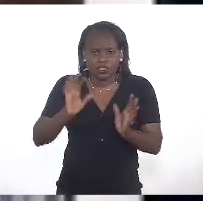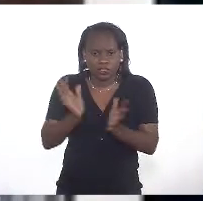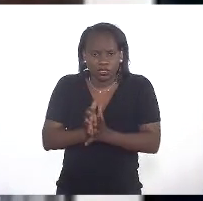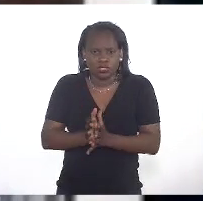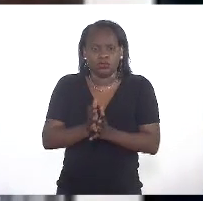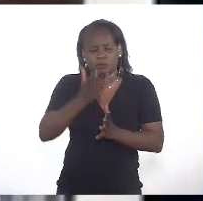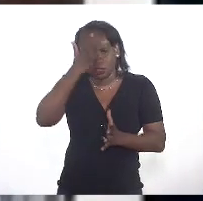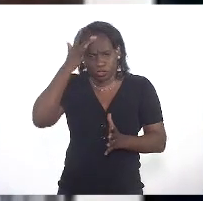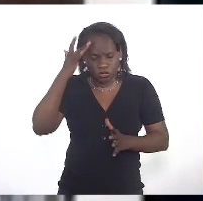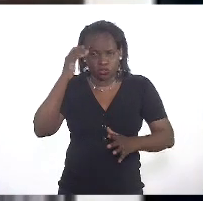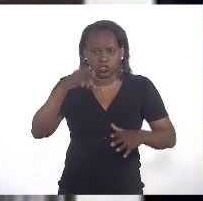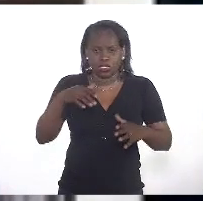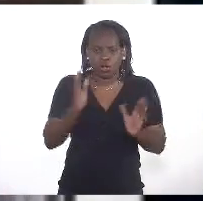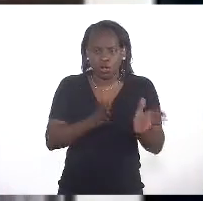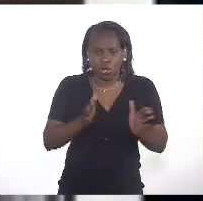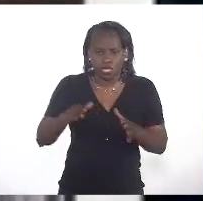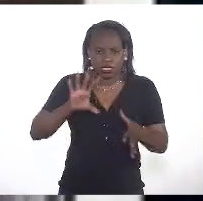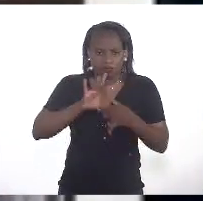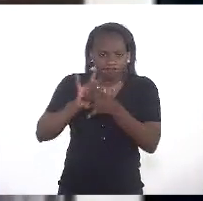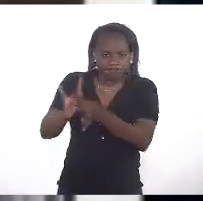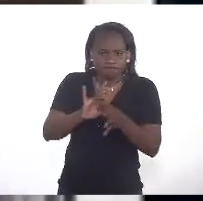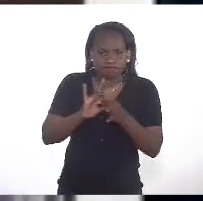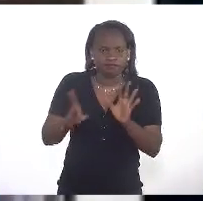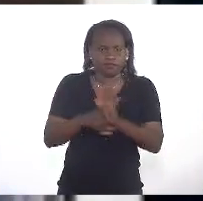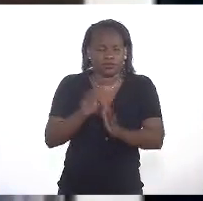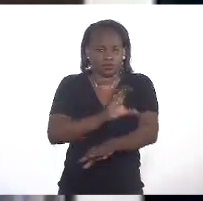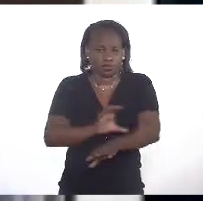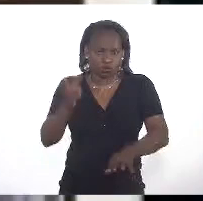forças organizadas da cultura.